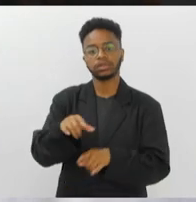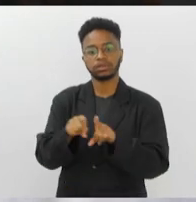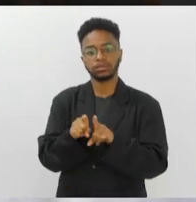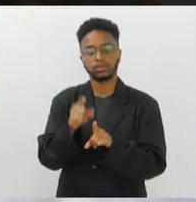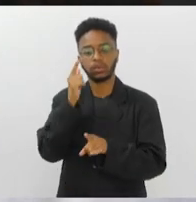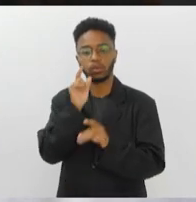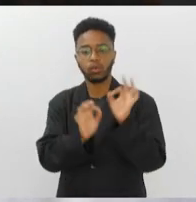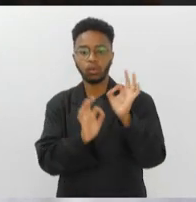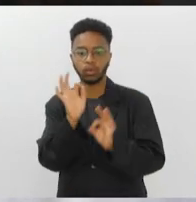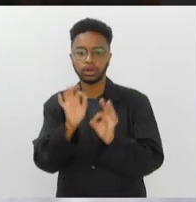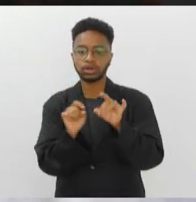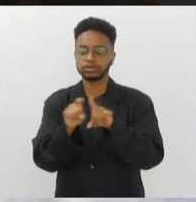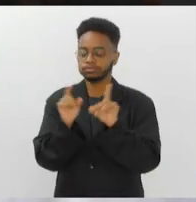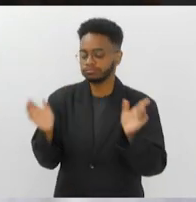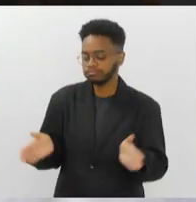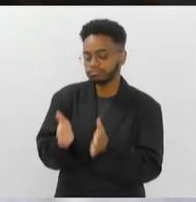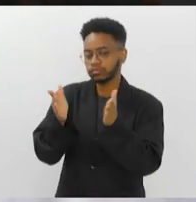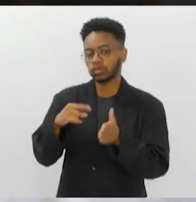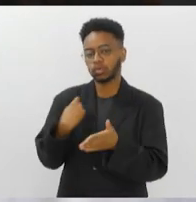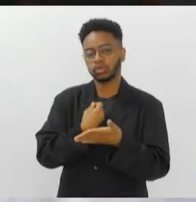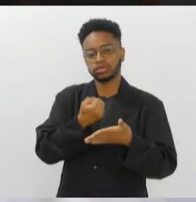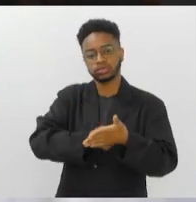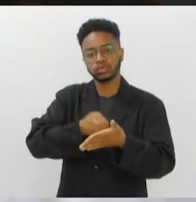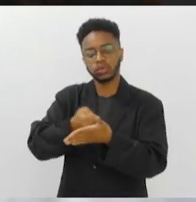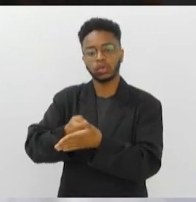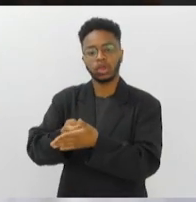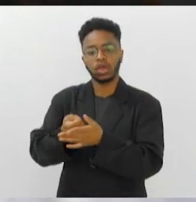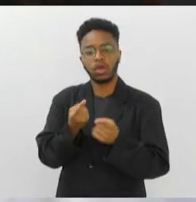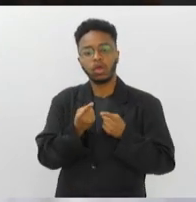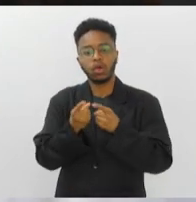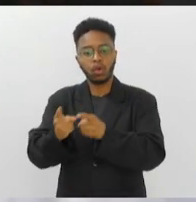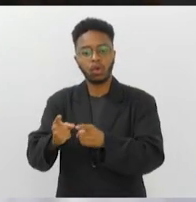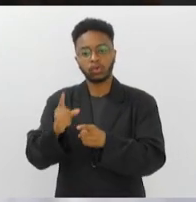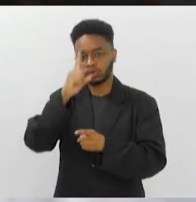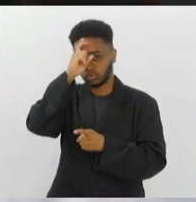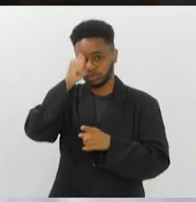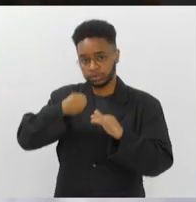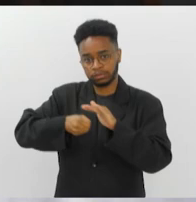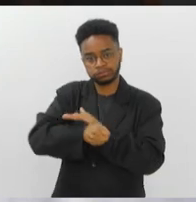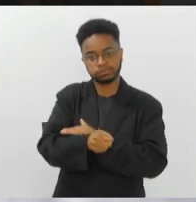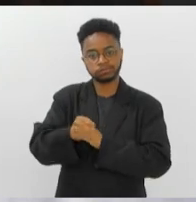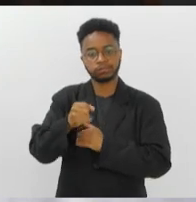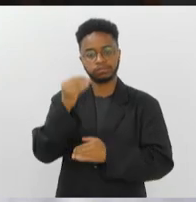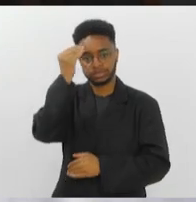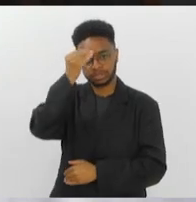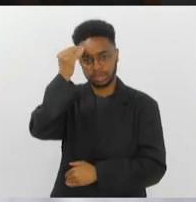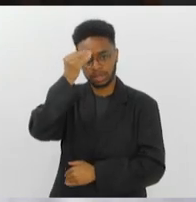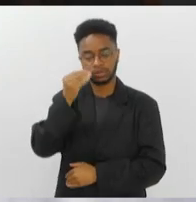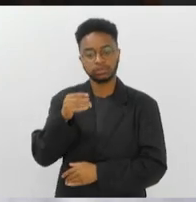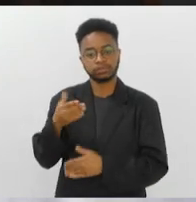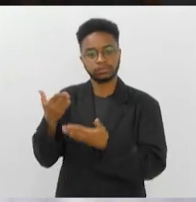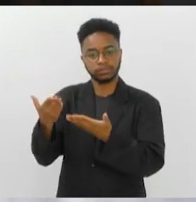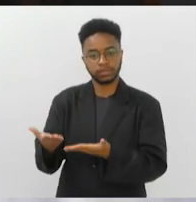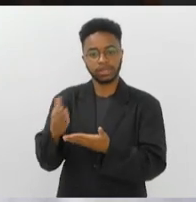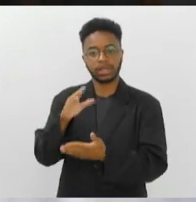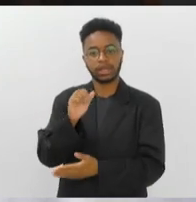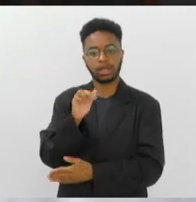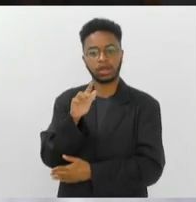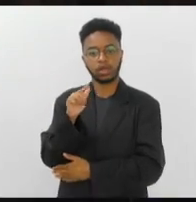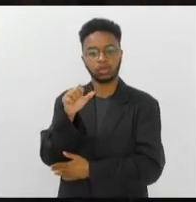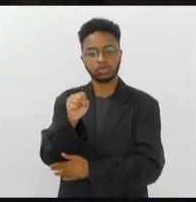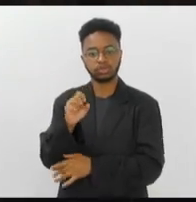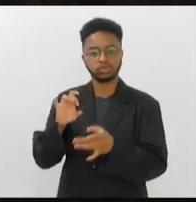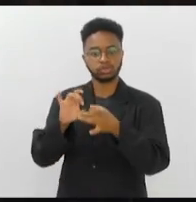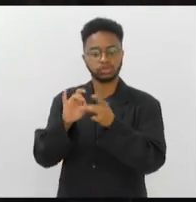né, esse impulso à nossa luta antimanicomial. Companheiro Carlos Henrique Martins, do coletivo Ivone Lara.